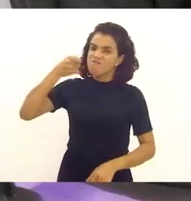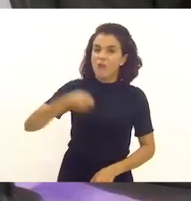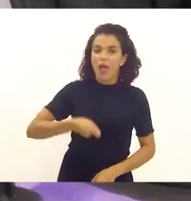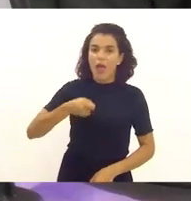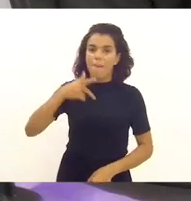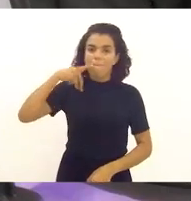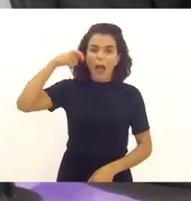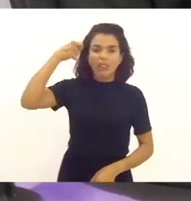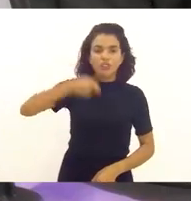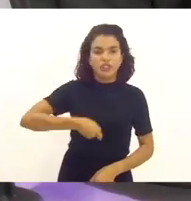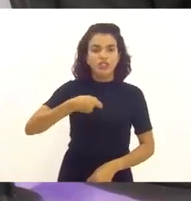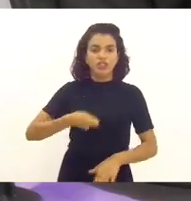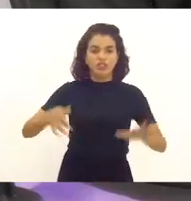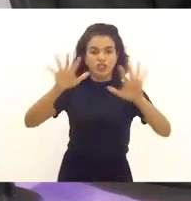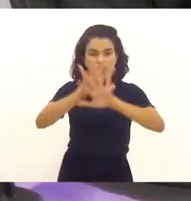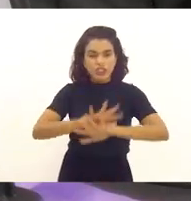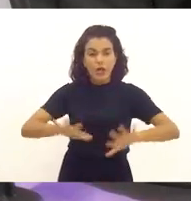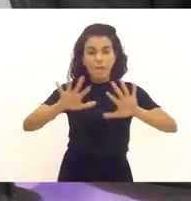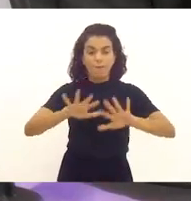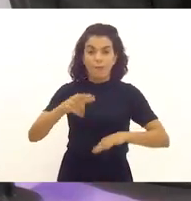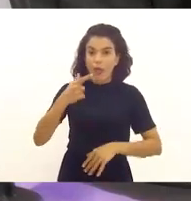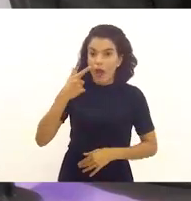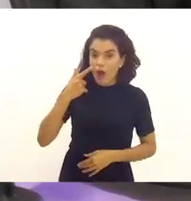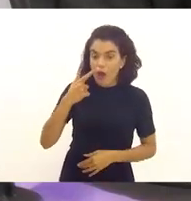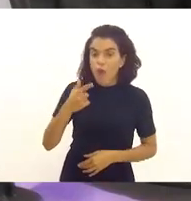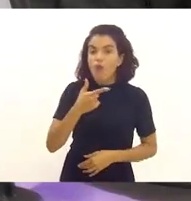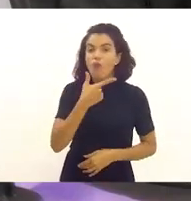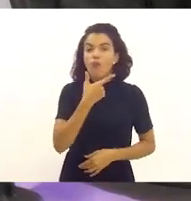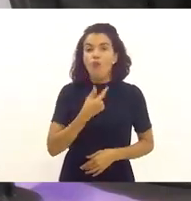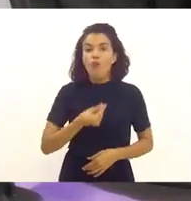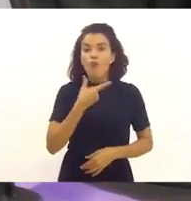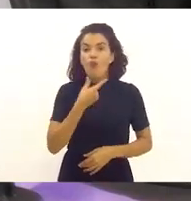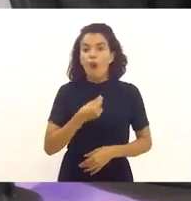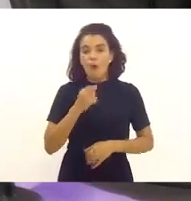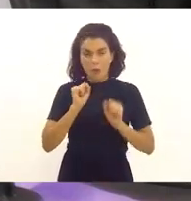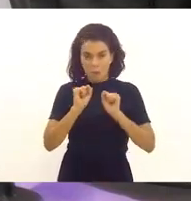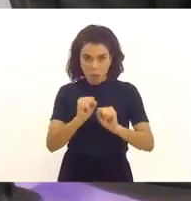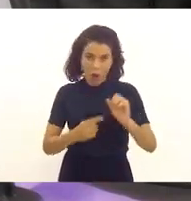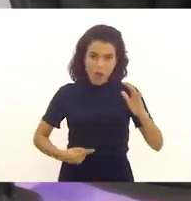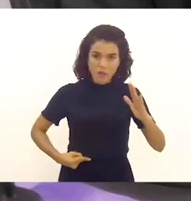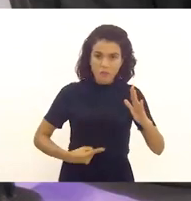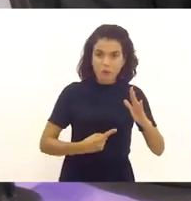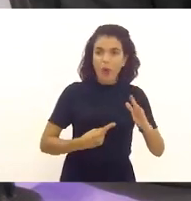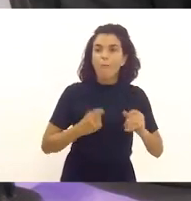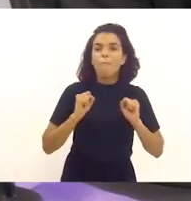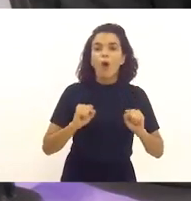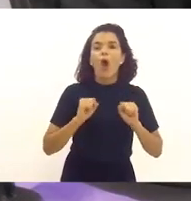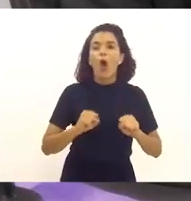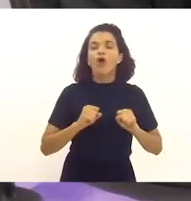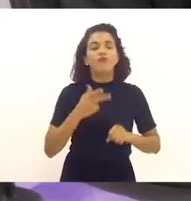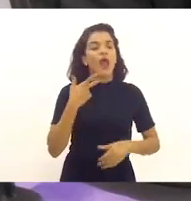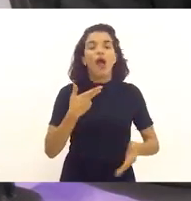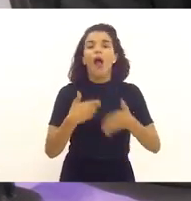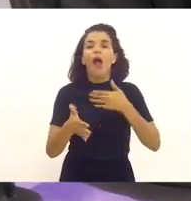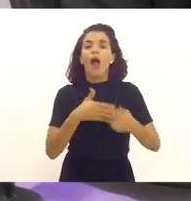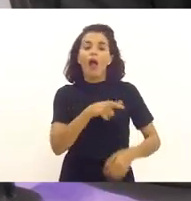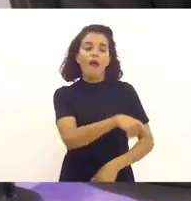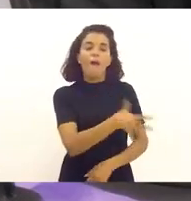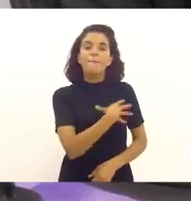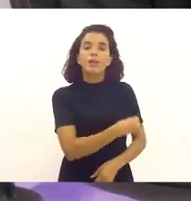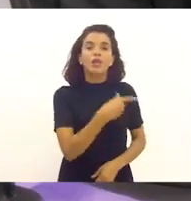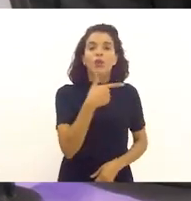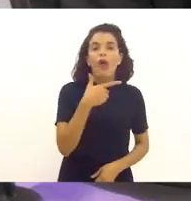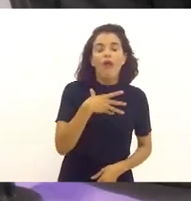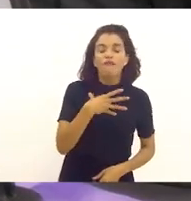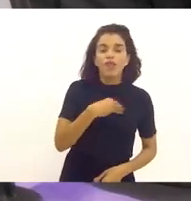é forjado no machismo veja é um homem é pode registrar uma criança qualquer dizendo que é filho dele agora se eu